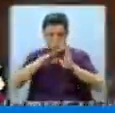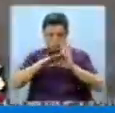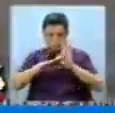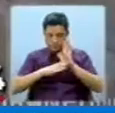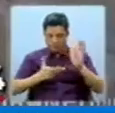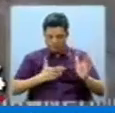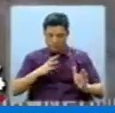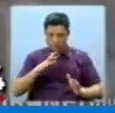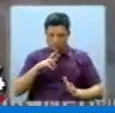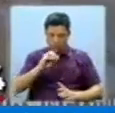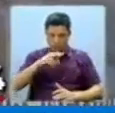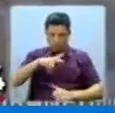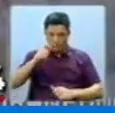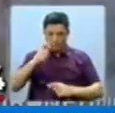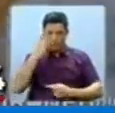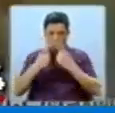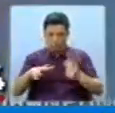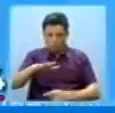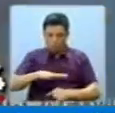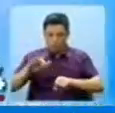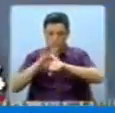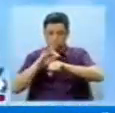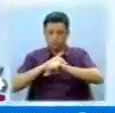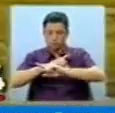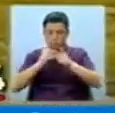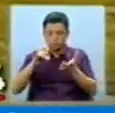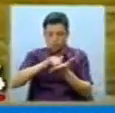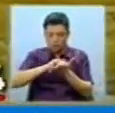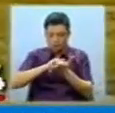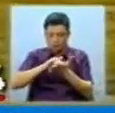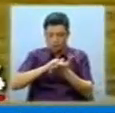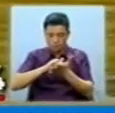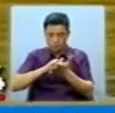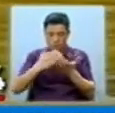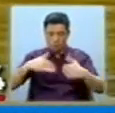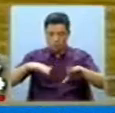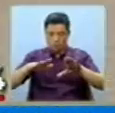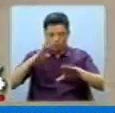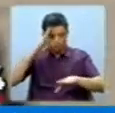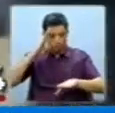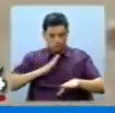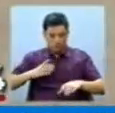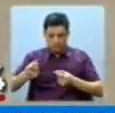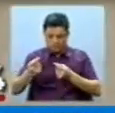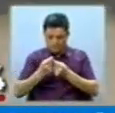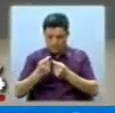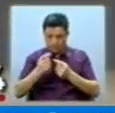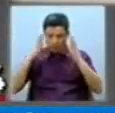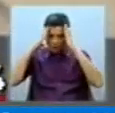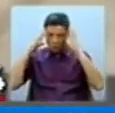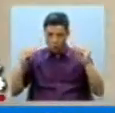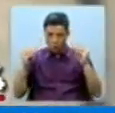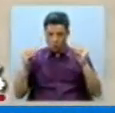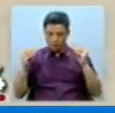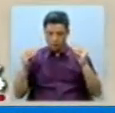que os impeçam de voar sobre locais sensíveis, como aeroportos ou instalações militares, por exemplo. Para já na Holanda, a solução